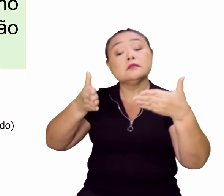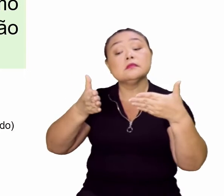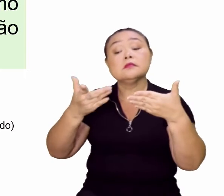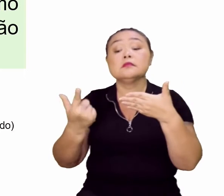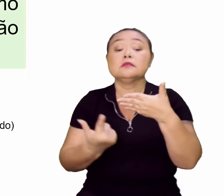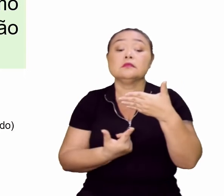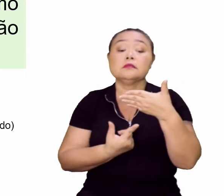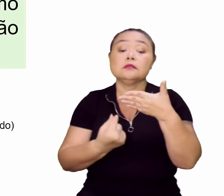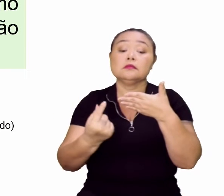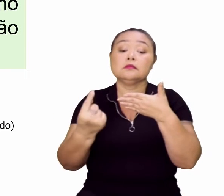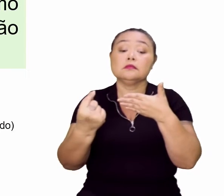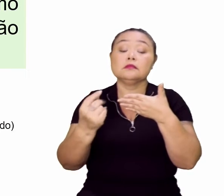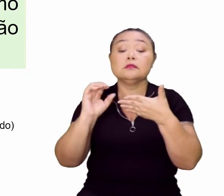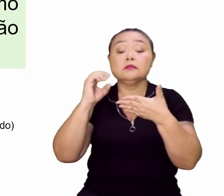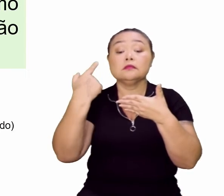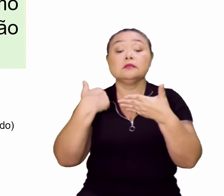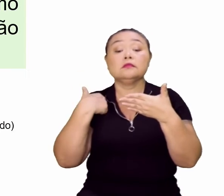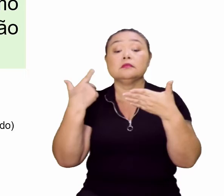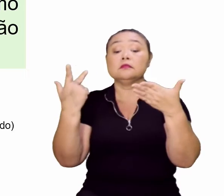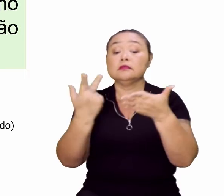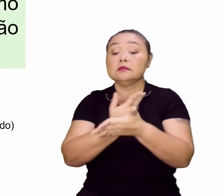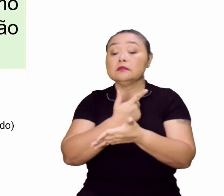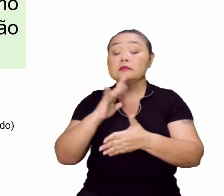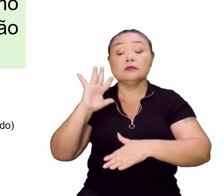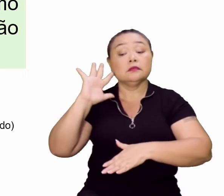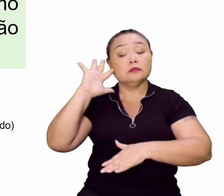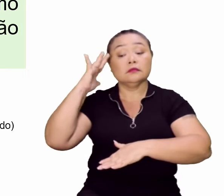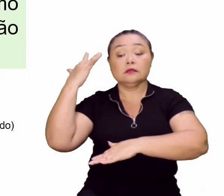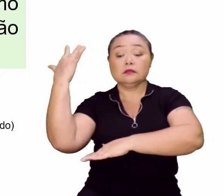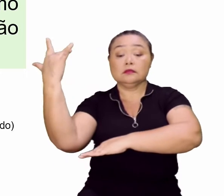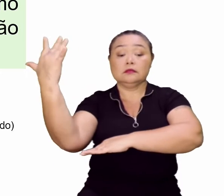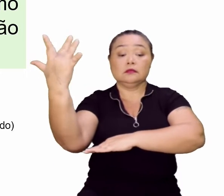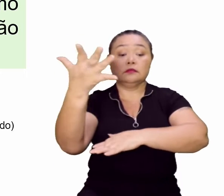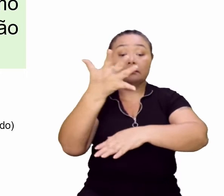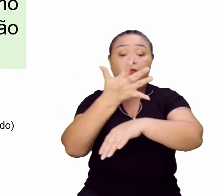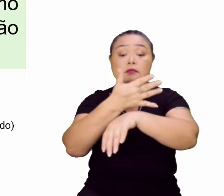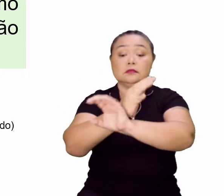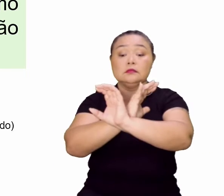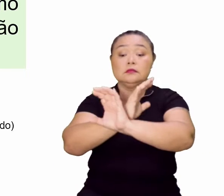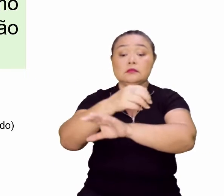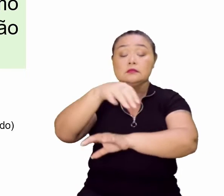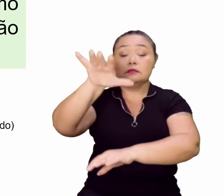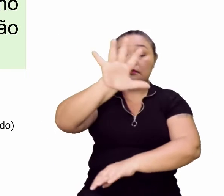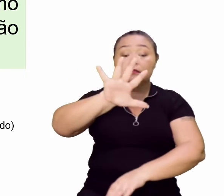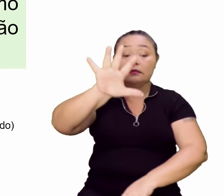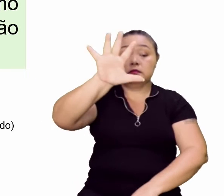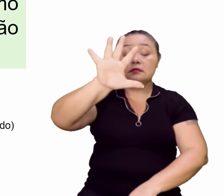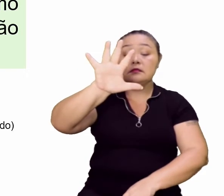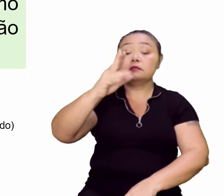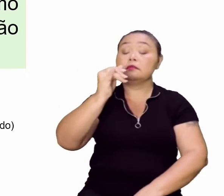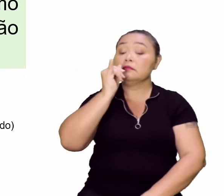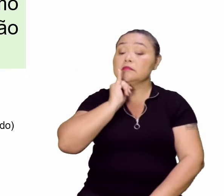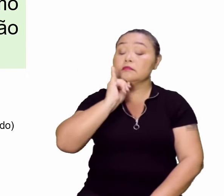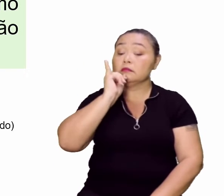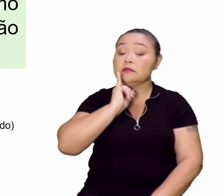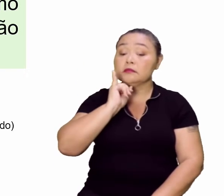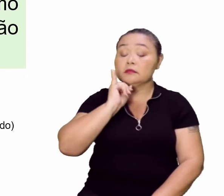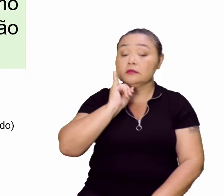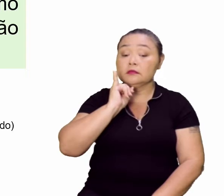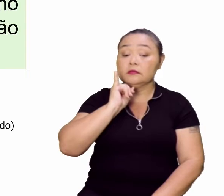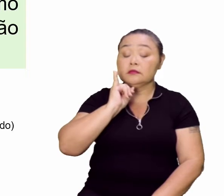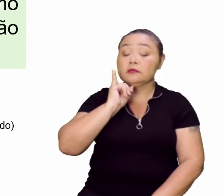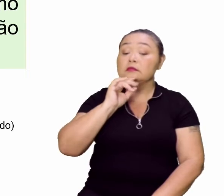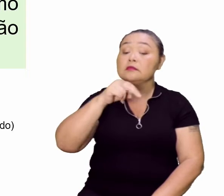por aspectos econômicos e por causas naturais, como as secas que assolam a região, e a gente exemplificou